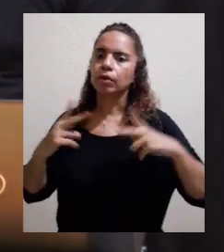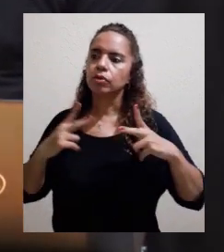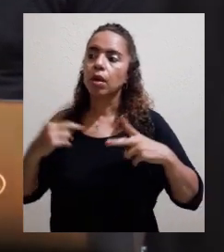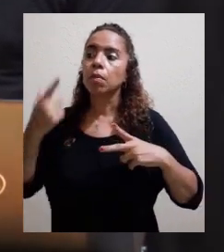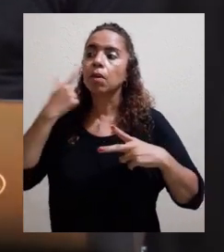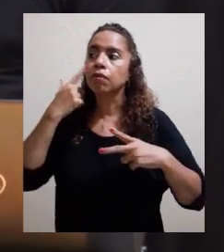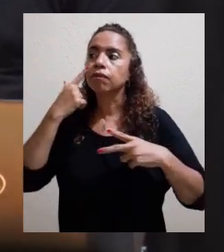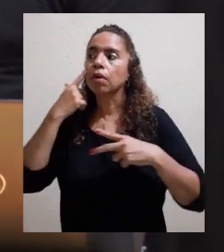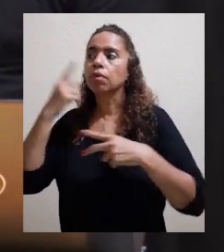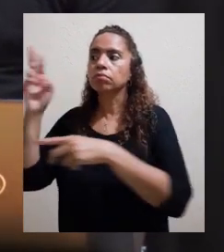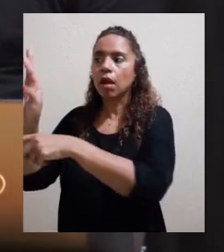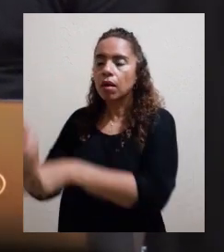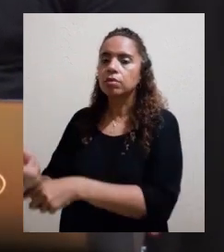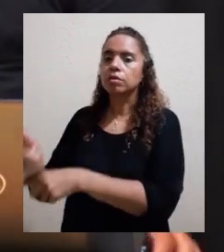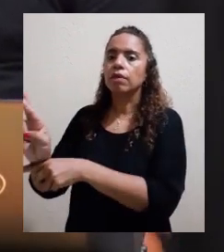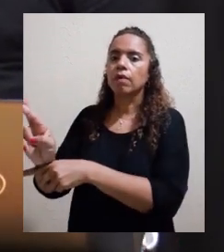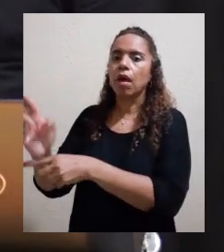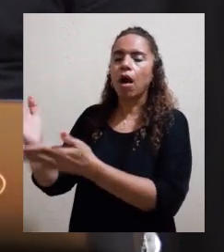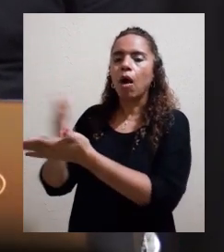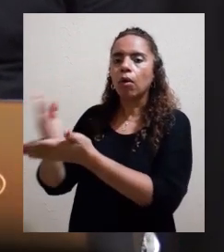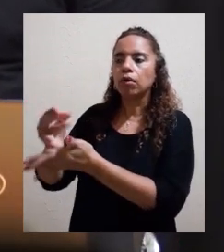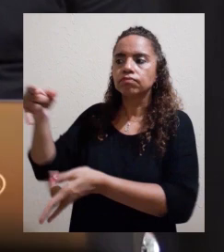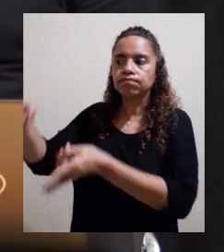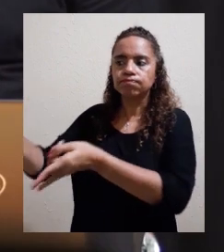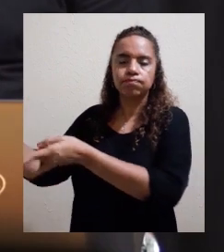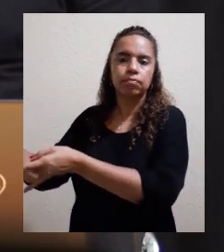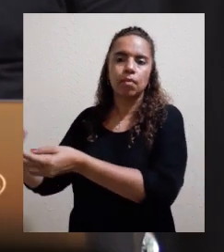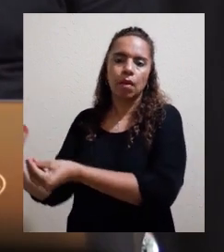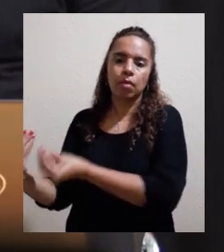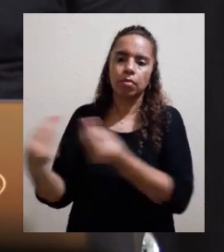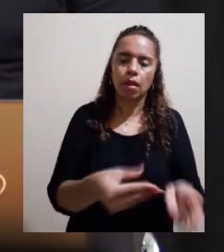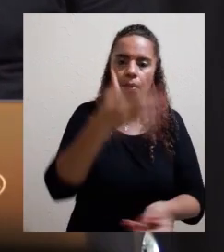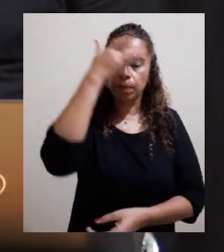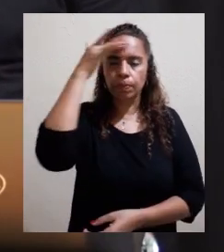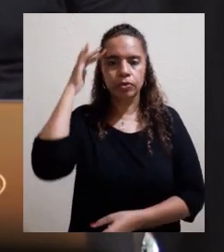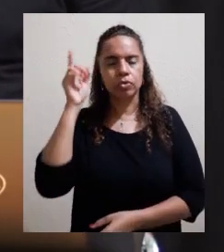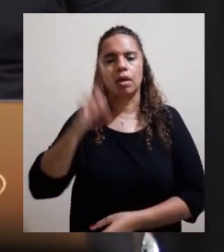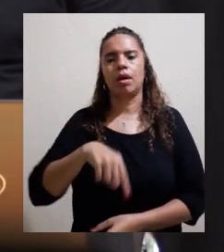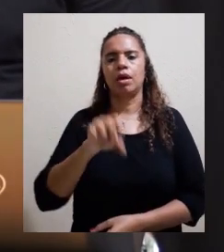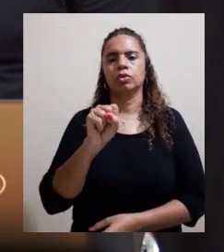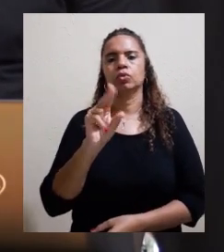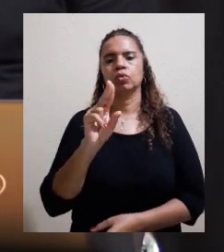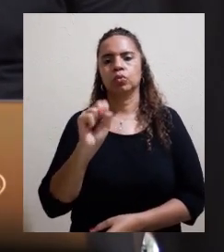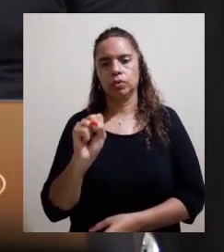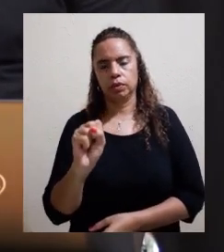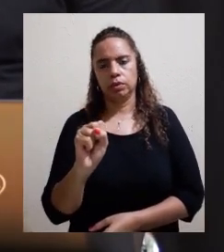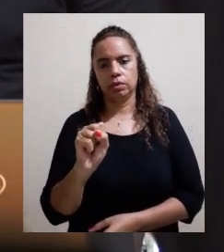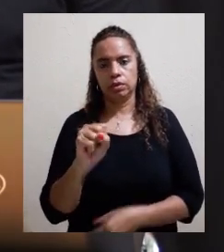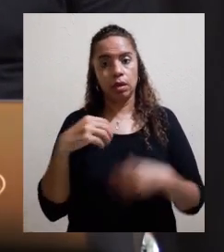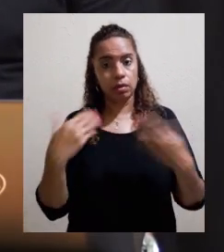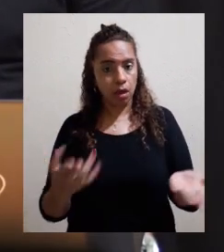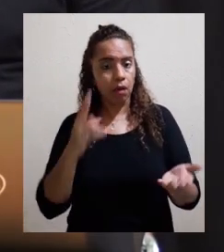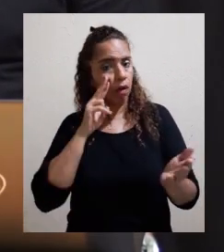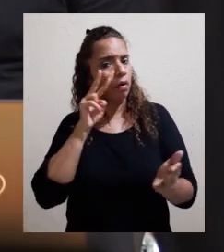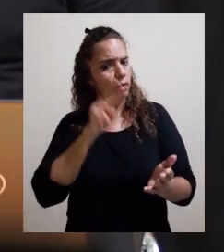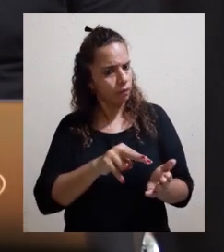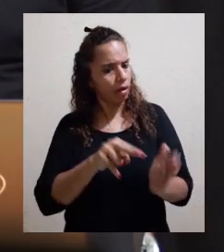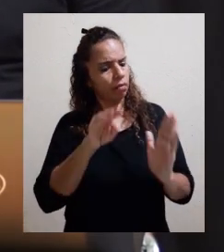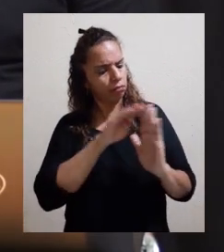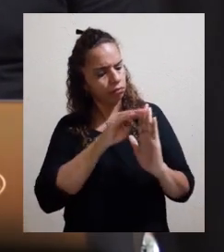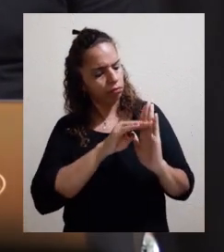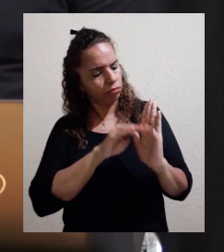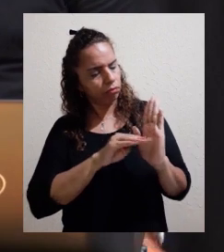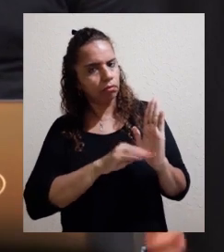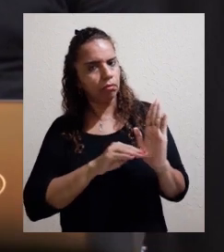ceder para pacientes que dependem do SUS. Né? Desse ponto de vista, quando a gente vê essas medidas sendo tomadas, ele